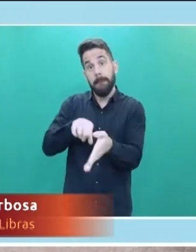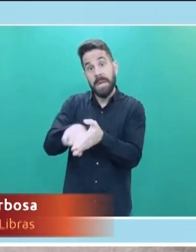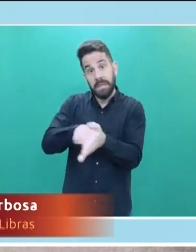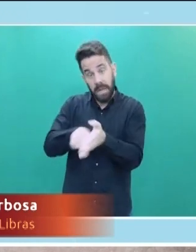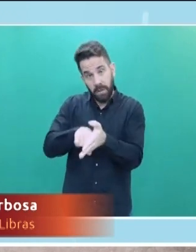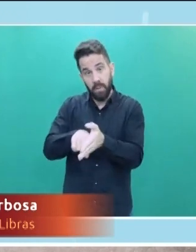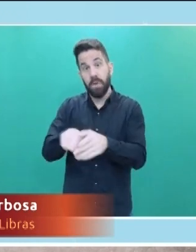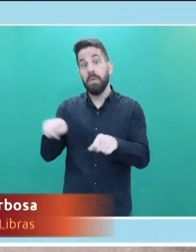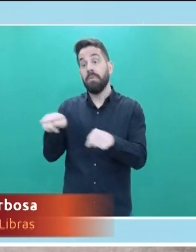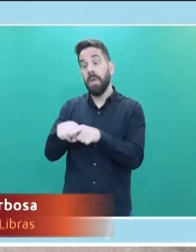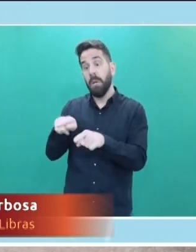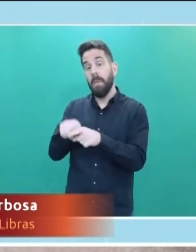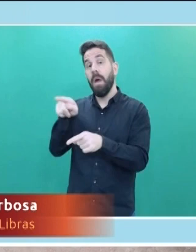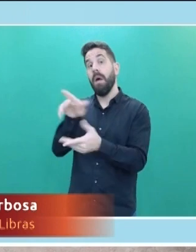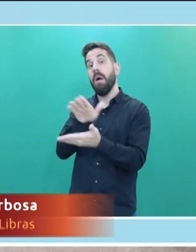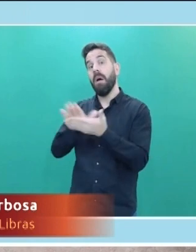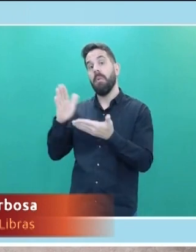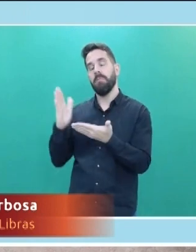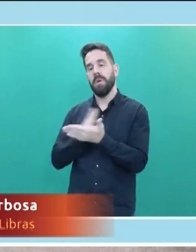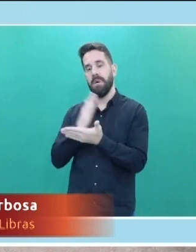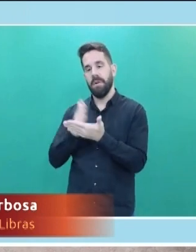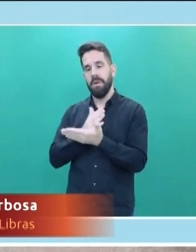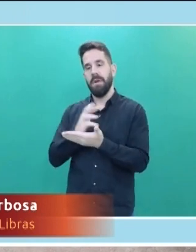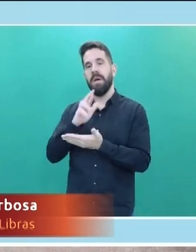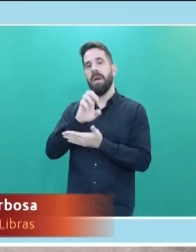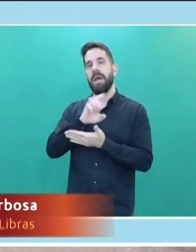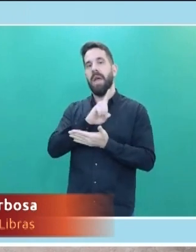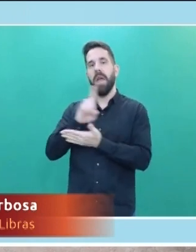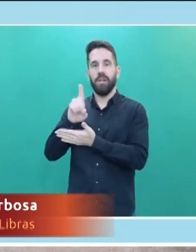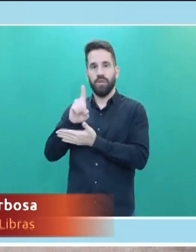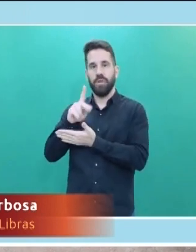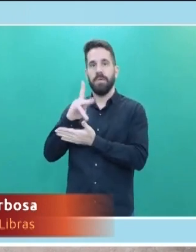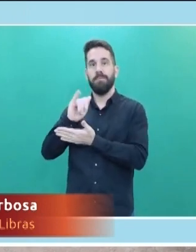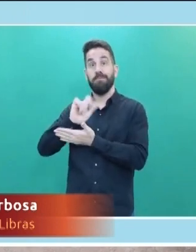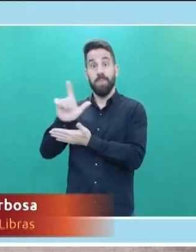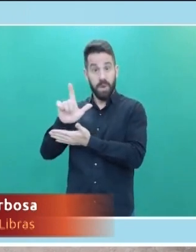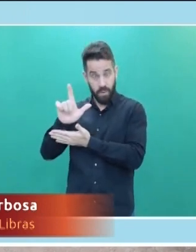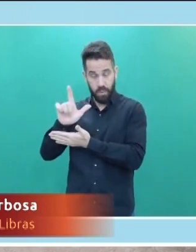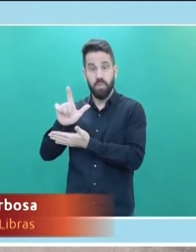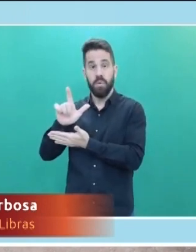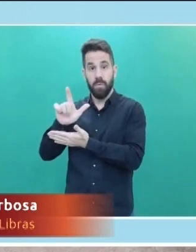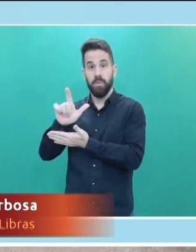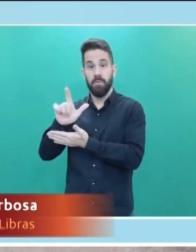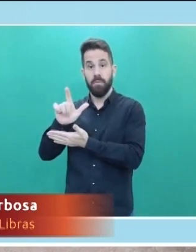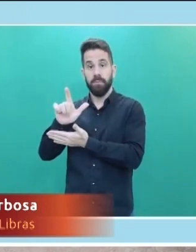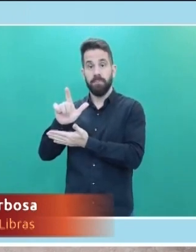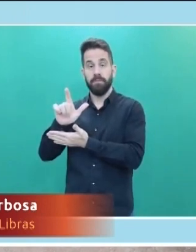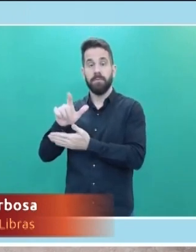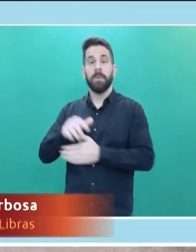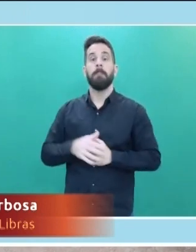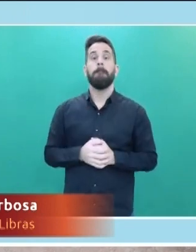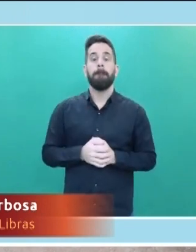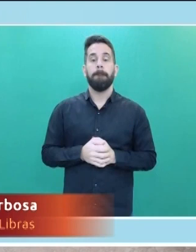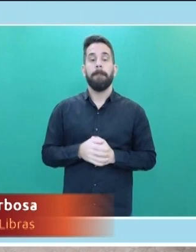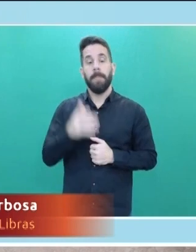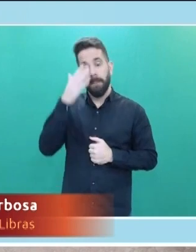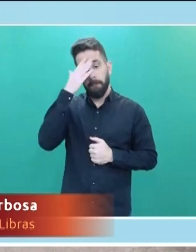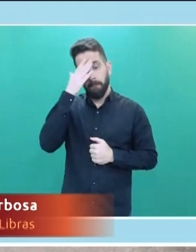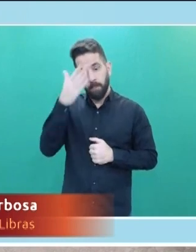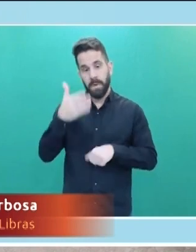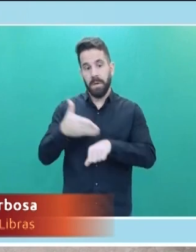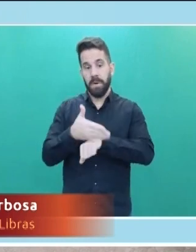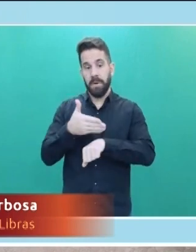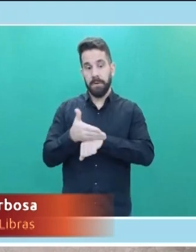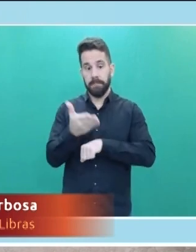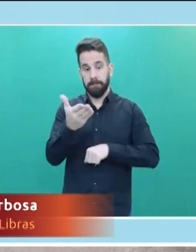livro Red Pill, Radicalização e Extremismo. Olá, Michele, muito obrigada pela sua presença. Boa tarde,